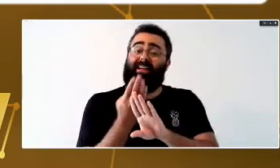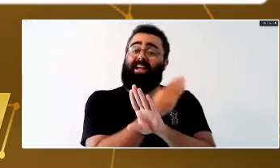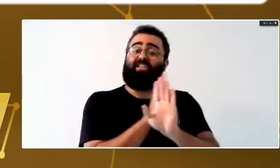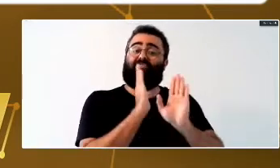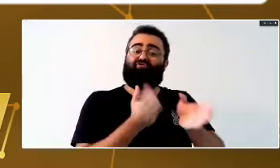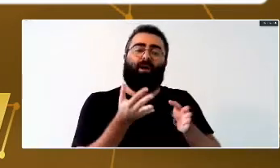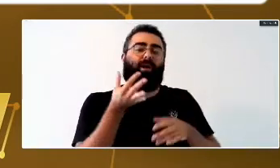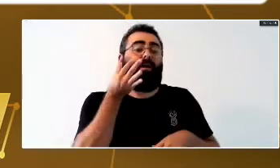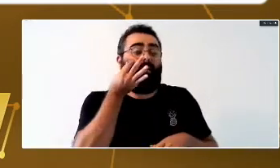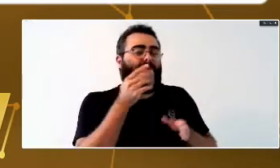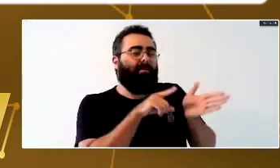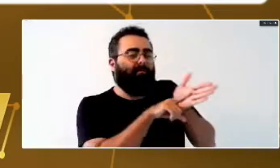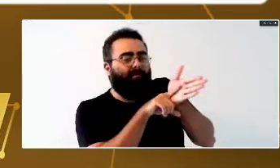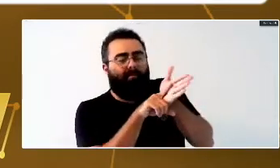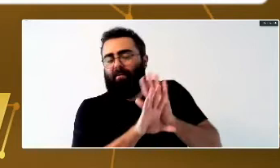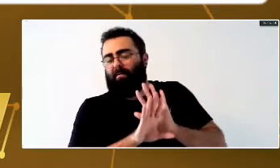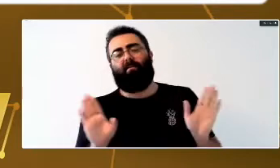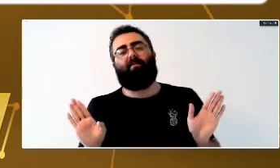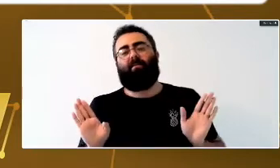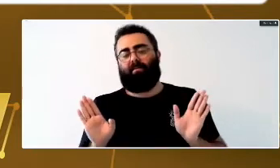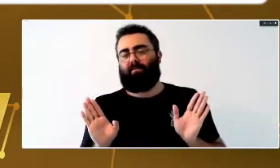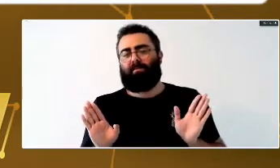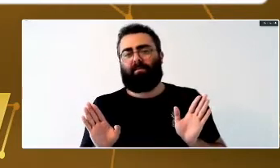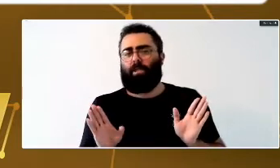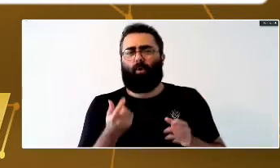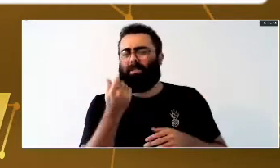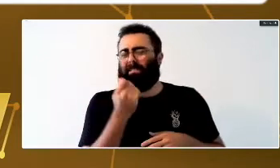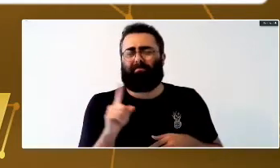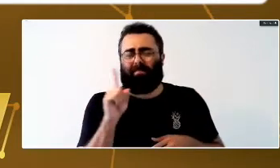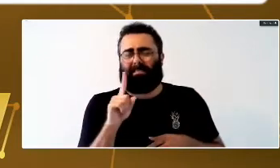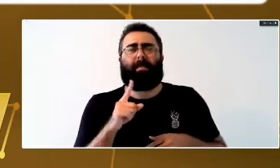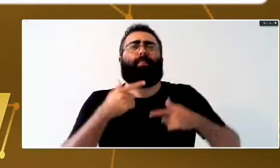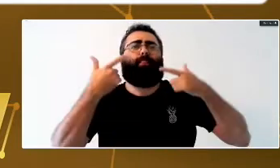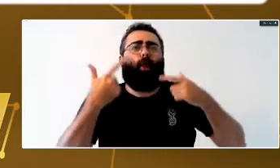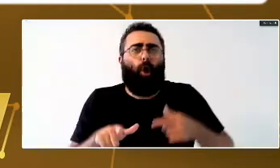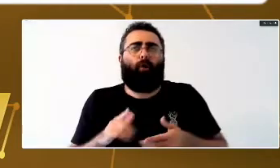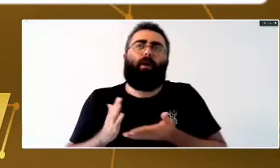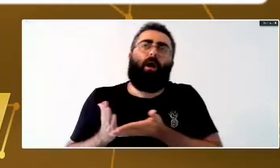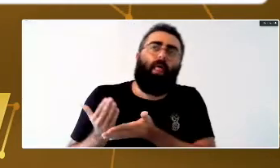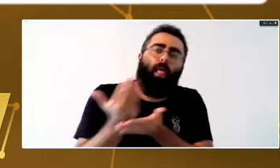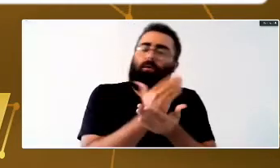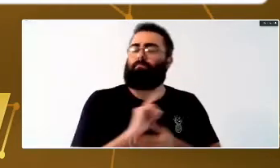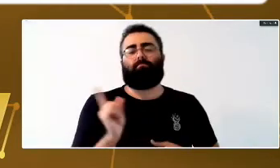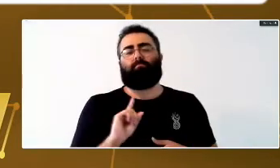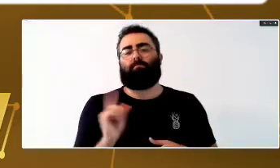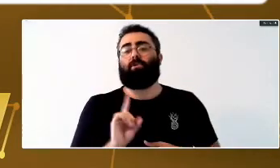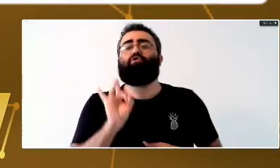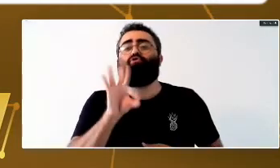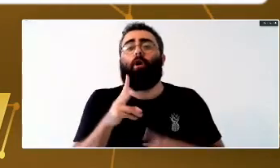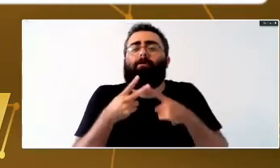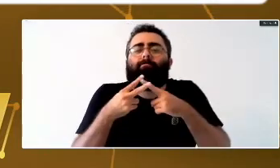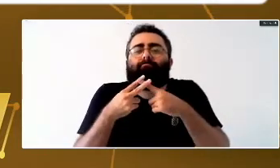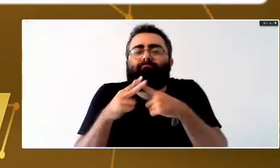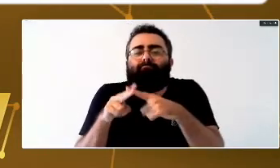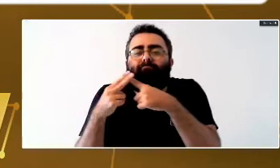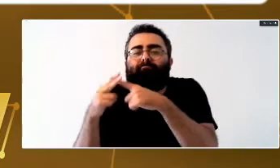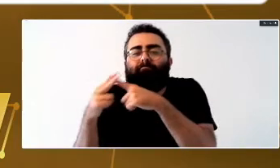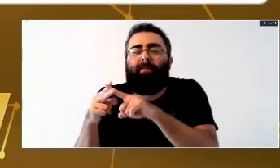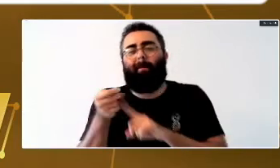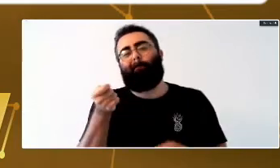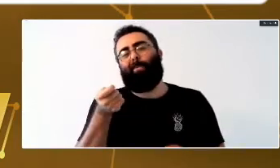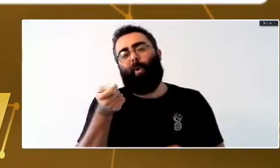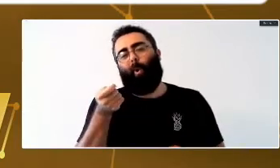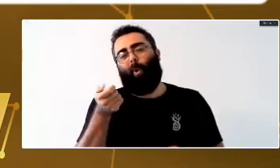Ou seja, que só precise de ajustes que realmente a gente não consiga ver utilizando esse tipo de